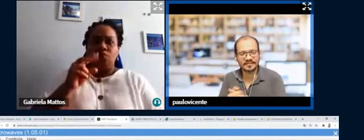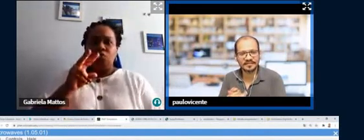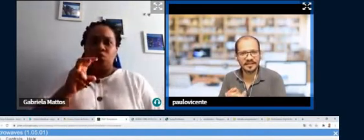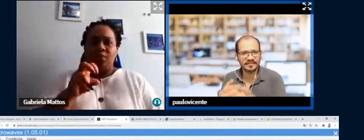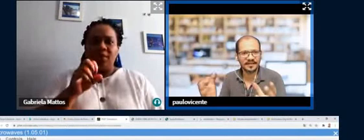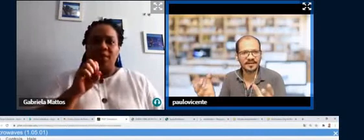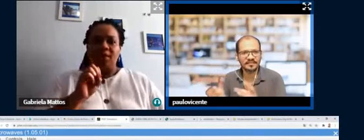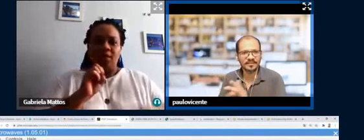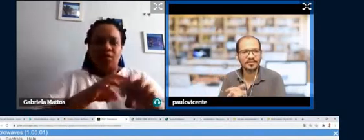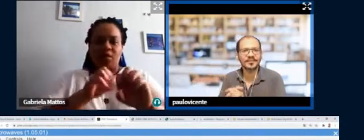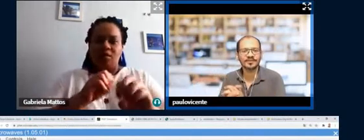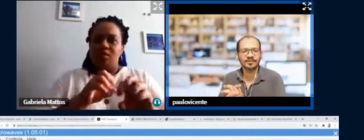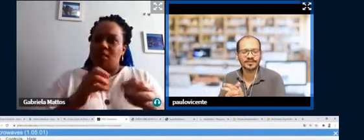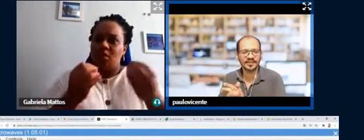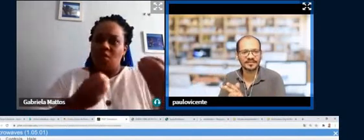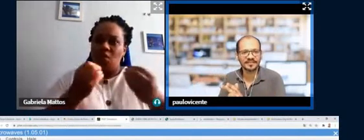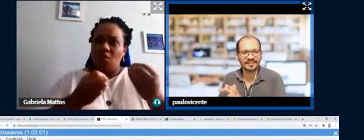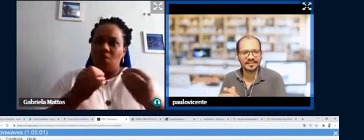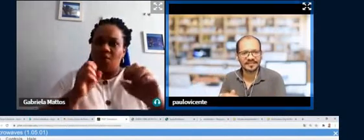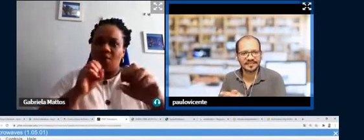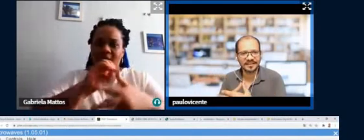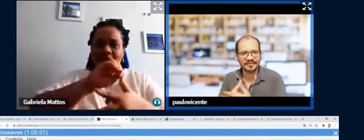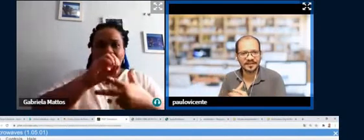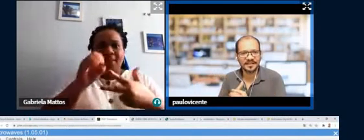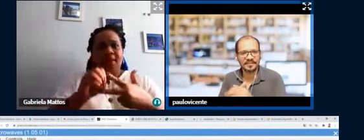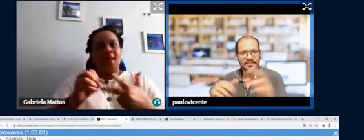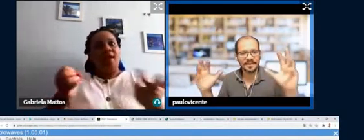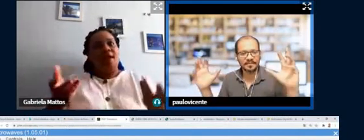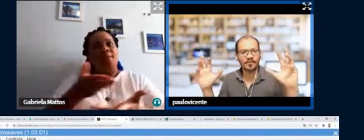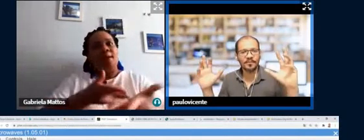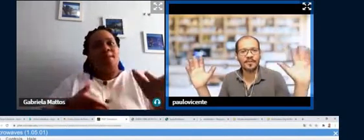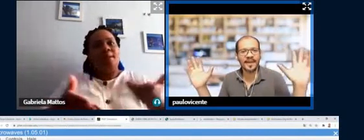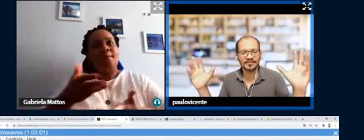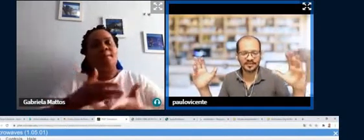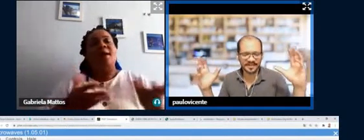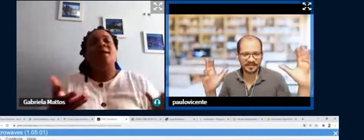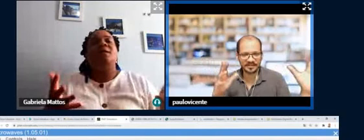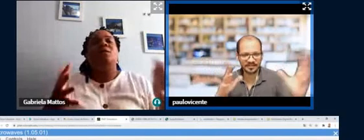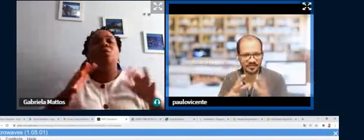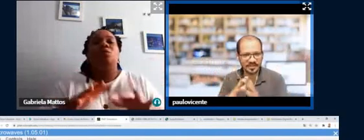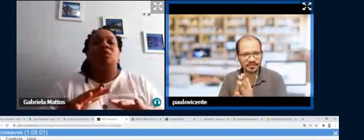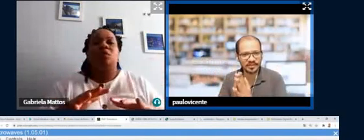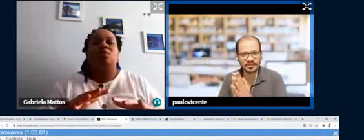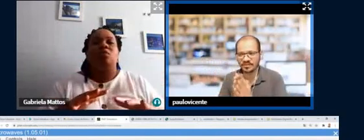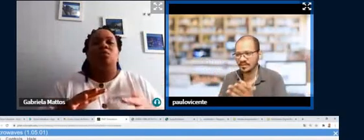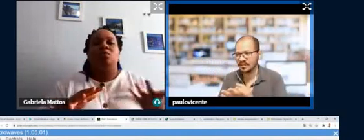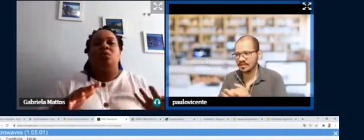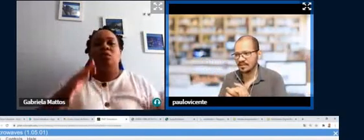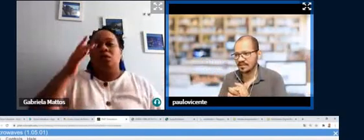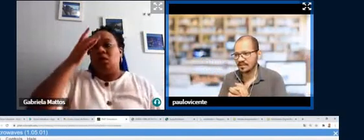Enem deva promover a inclusão, né? O Enem é por mérito. Isso na cabeça de um certo